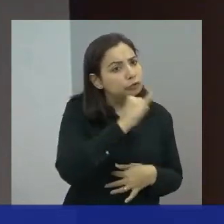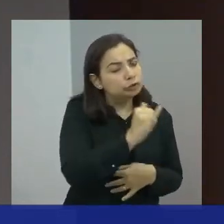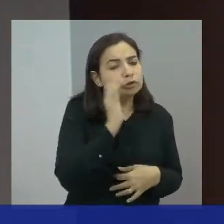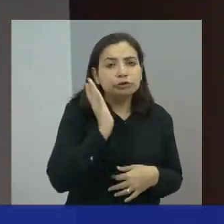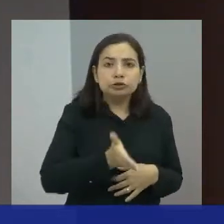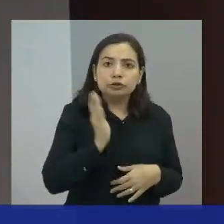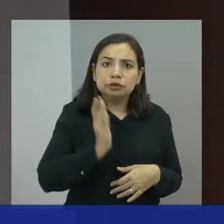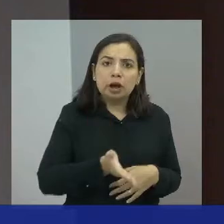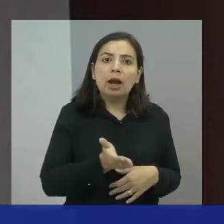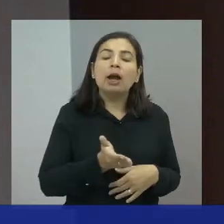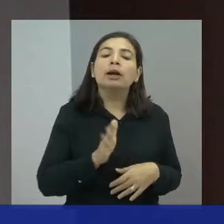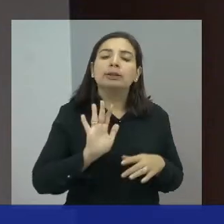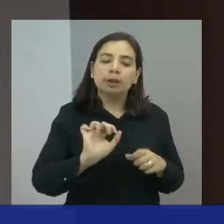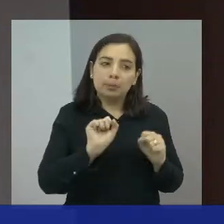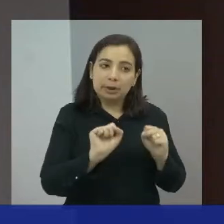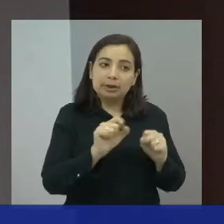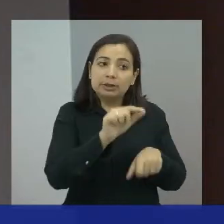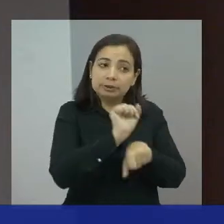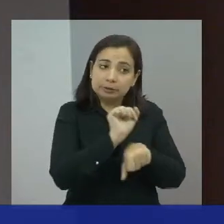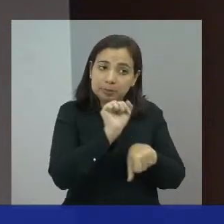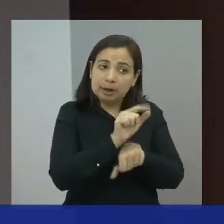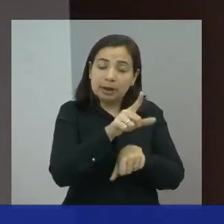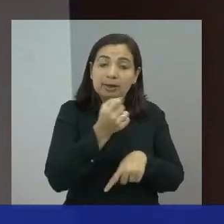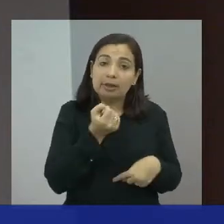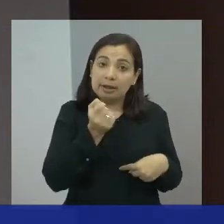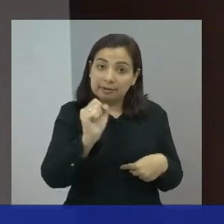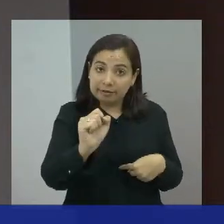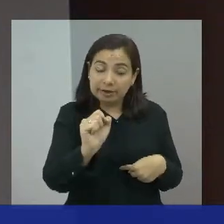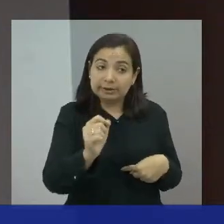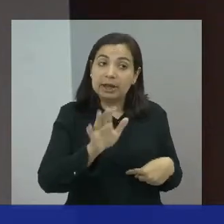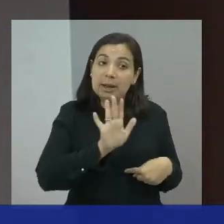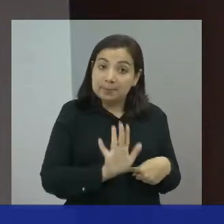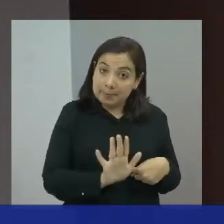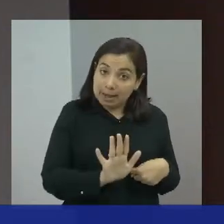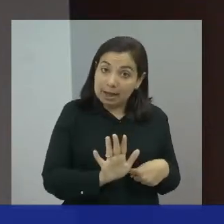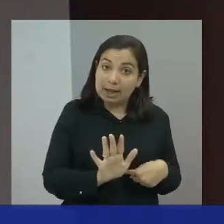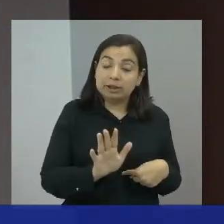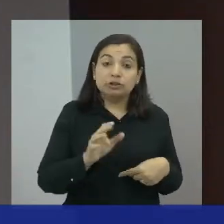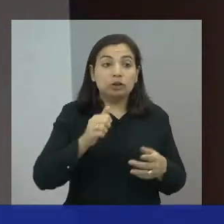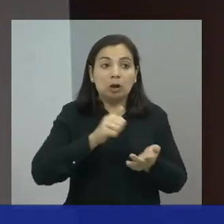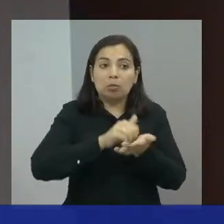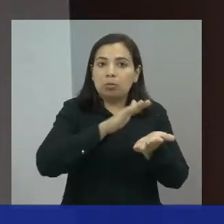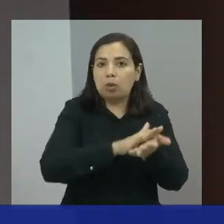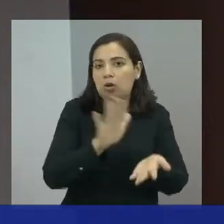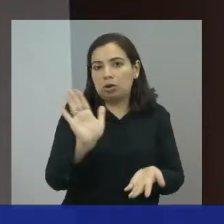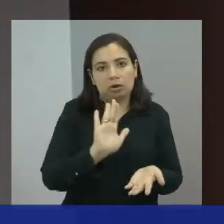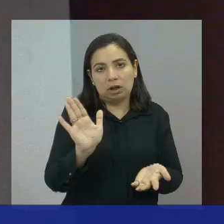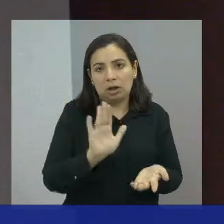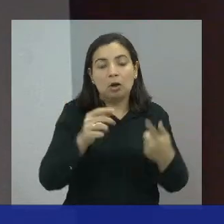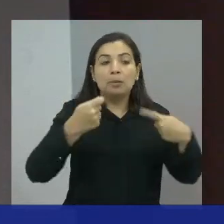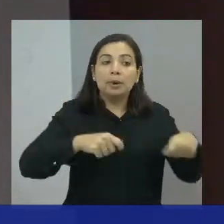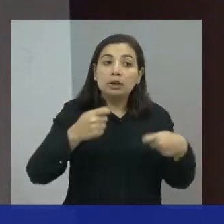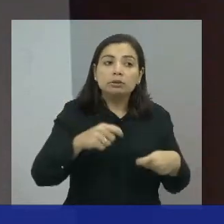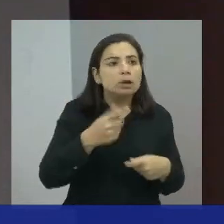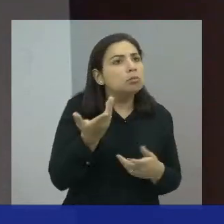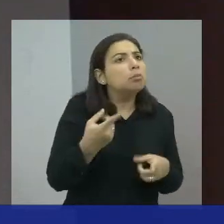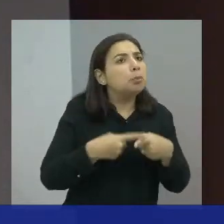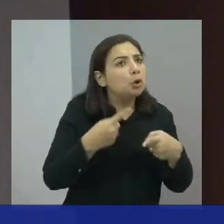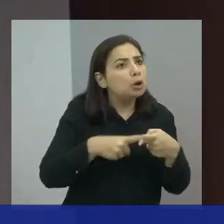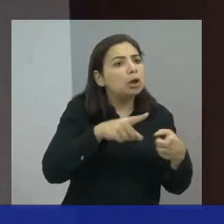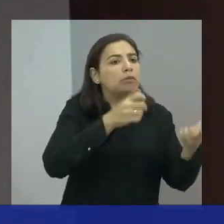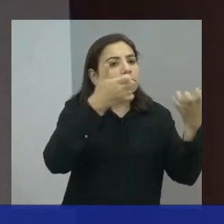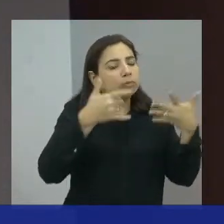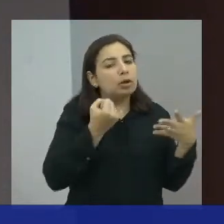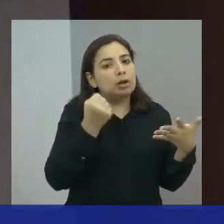de prazo para a apresentação da defesa do auto, sem necessidade de qualquer outro ato de intimação. Parágrafo